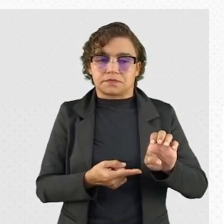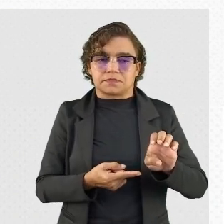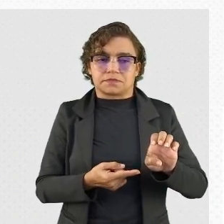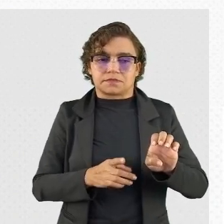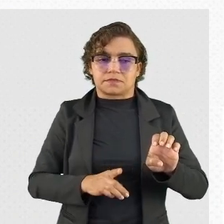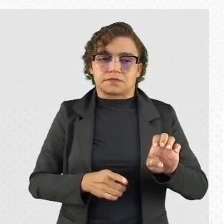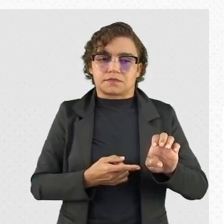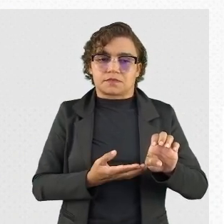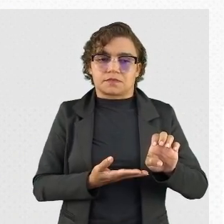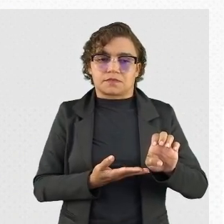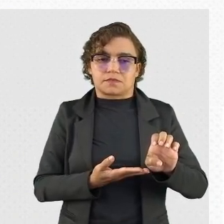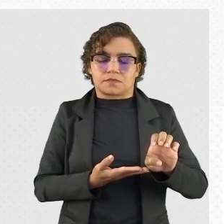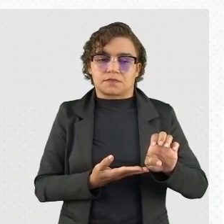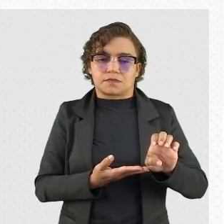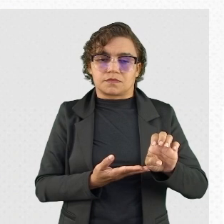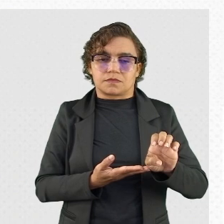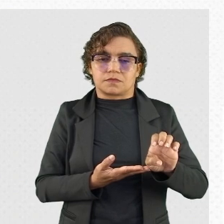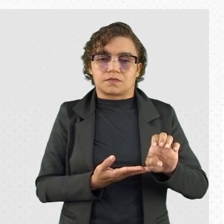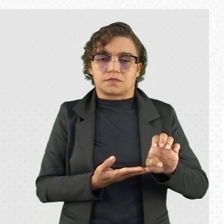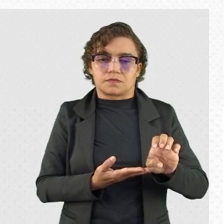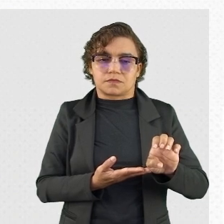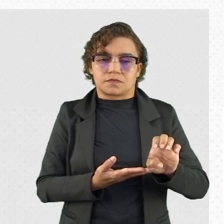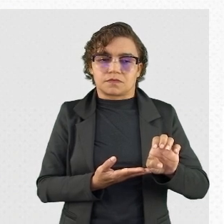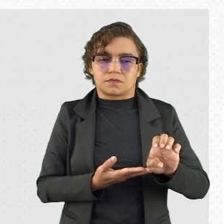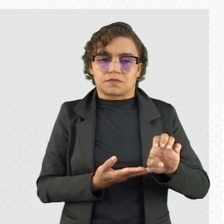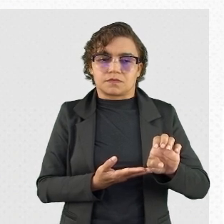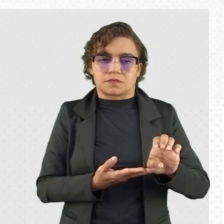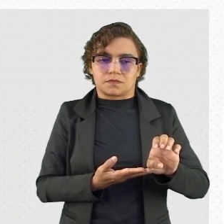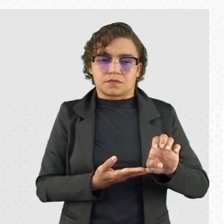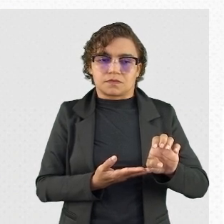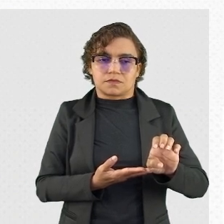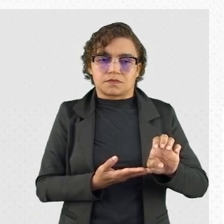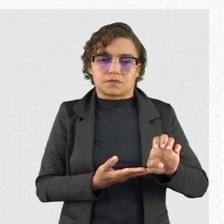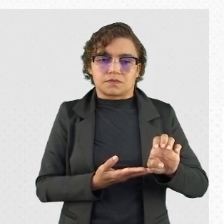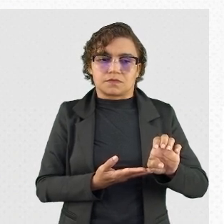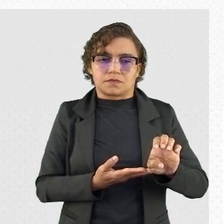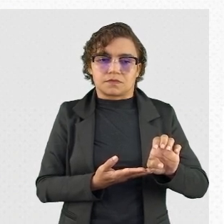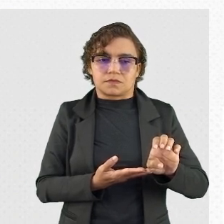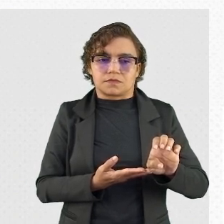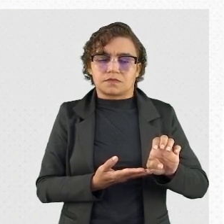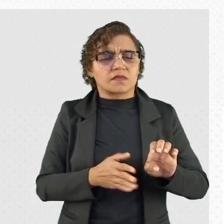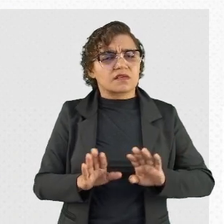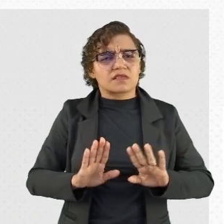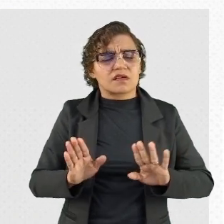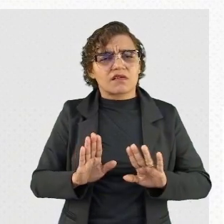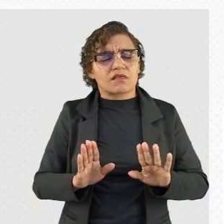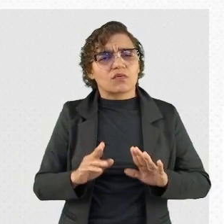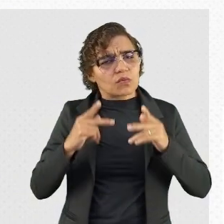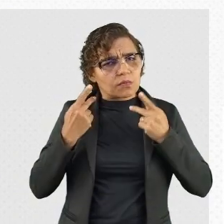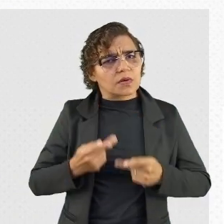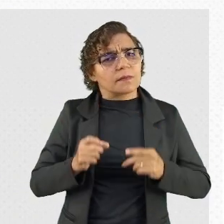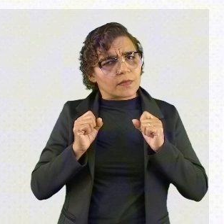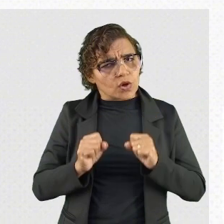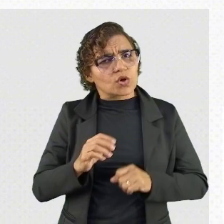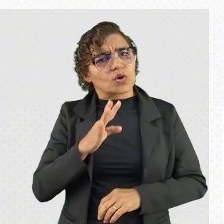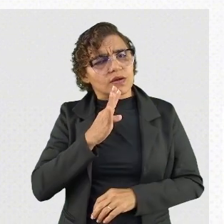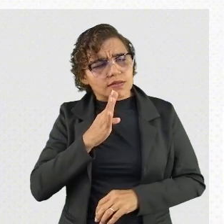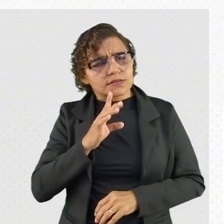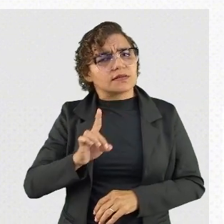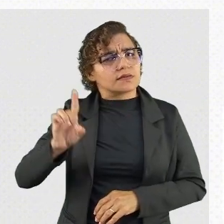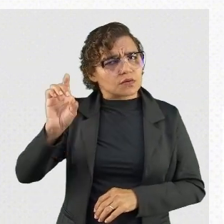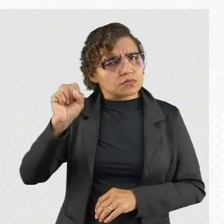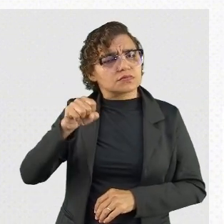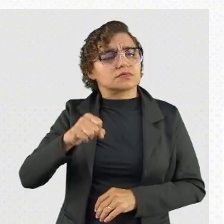ser absolutamente misterioso e o ser humano nada pode conhecer dele. Não, o ser humano pode conhecer Deus,